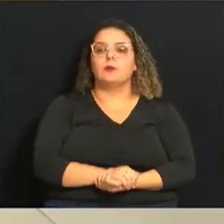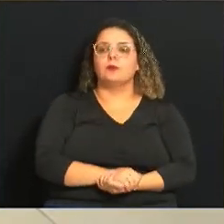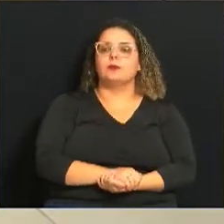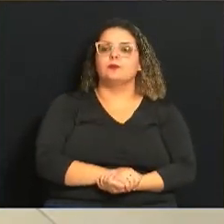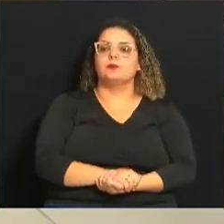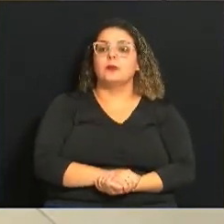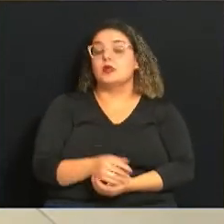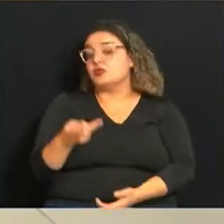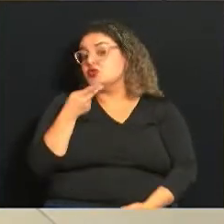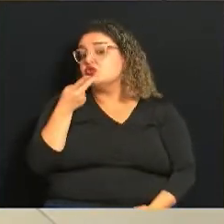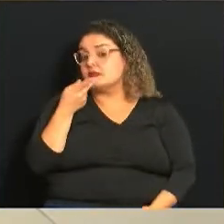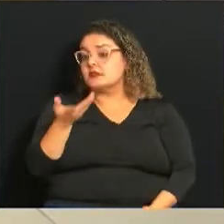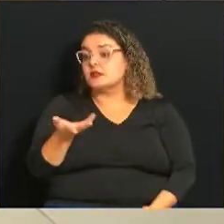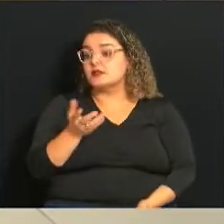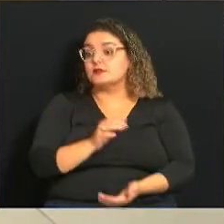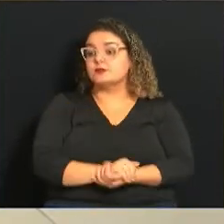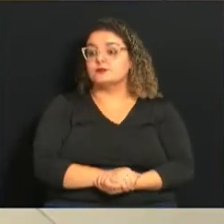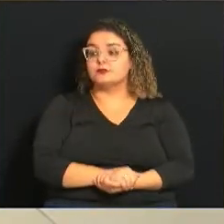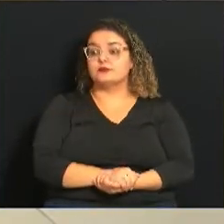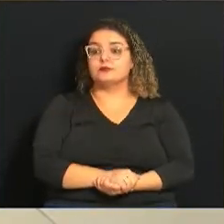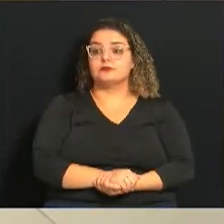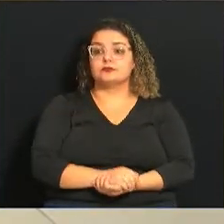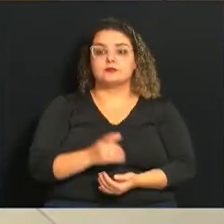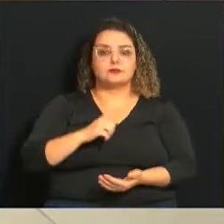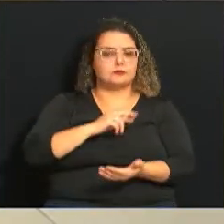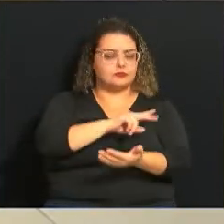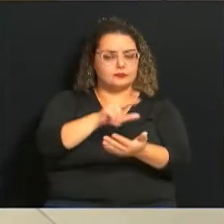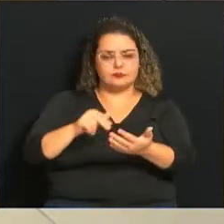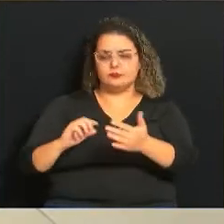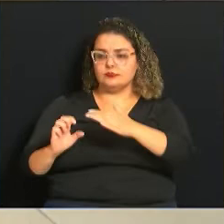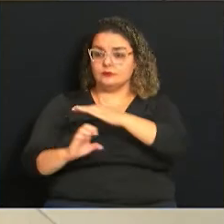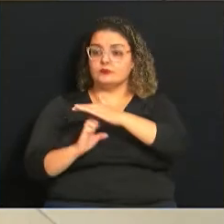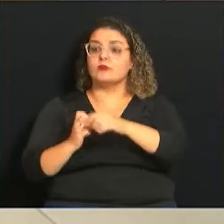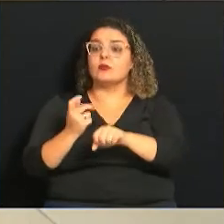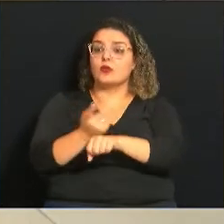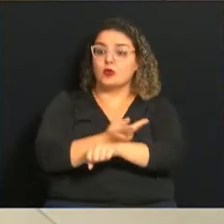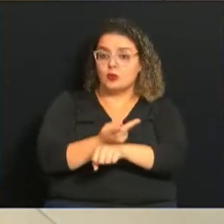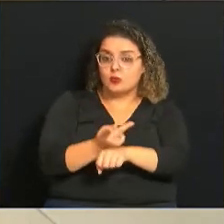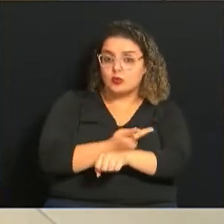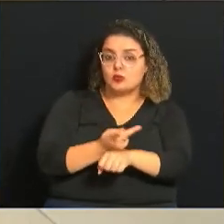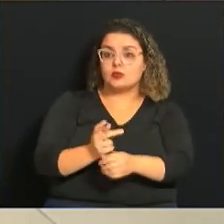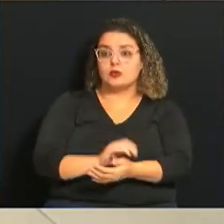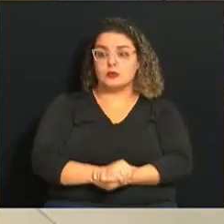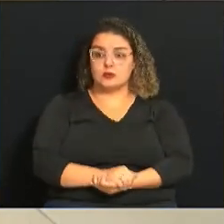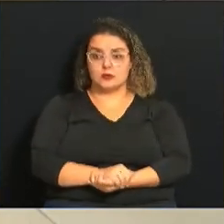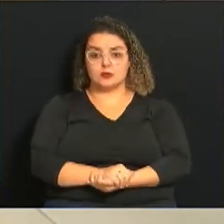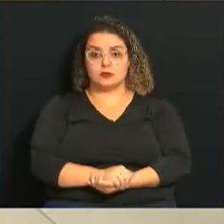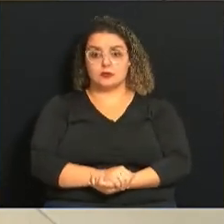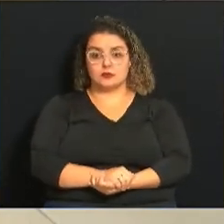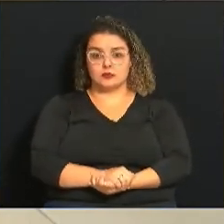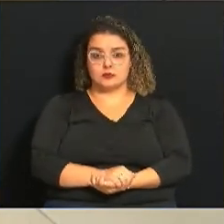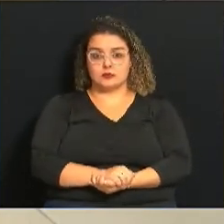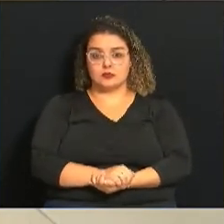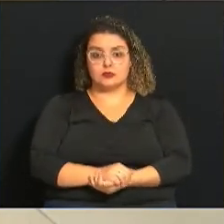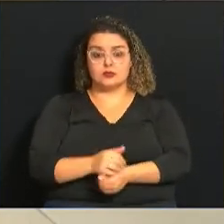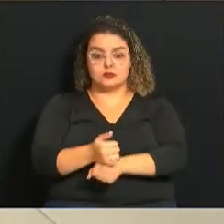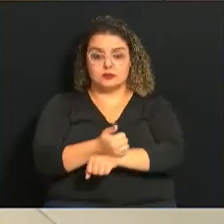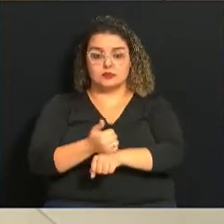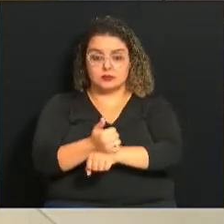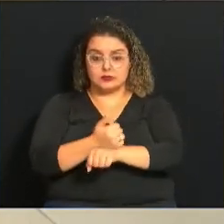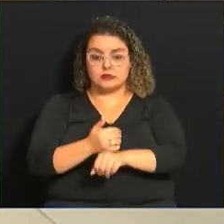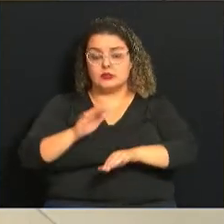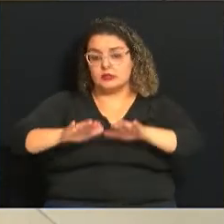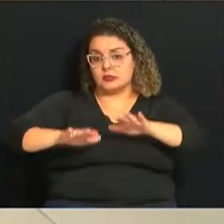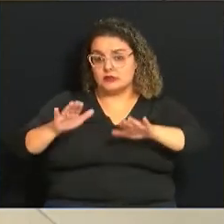dizendo aí que tem várias empresas que estão procurando, não é? Os profissionais, mas que às vezes os